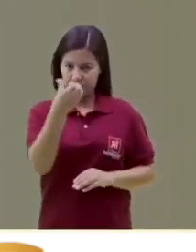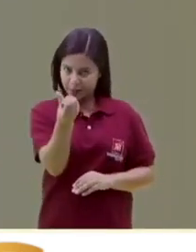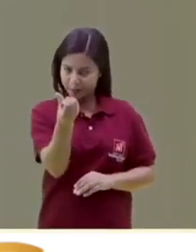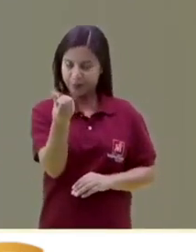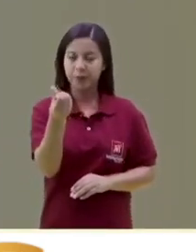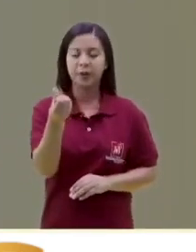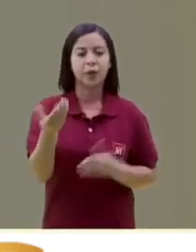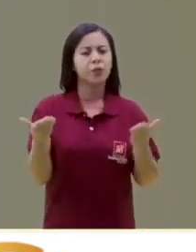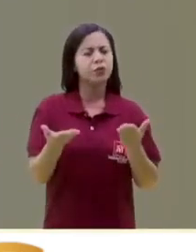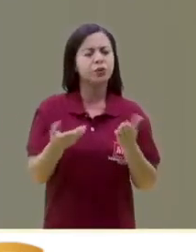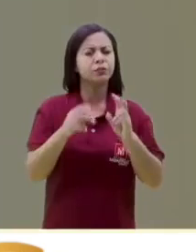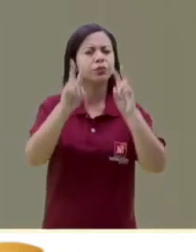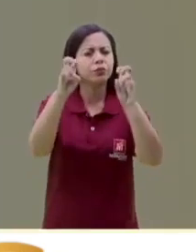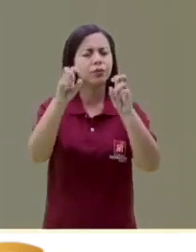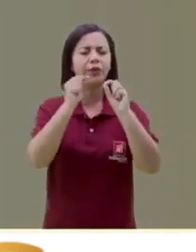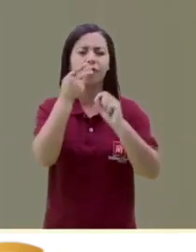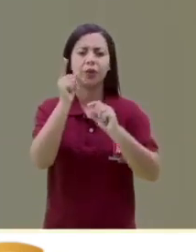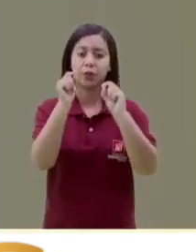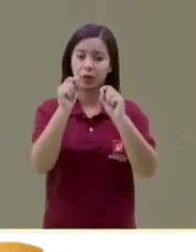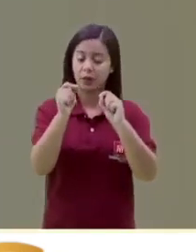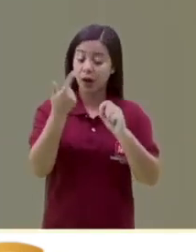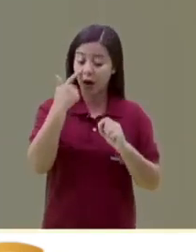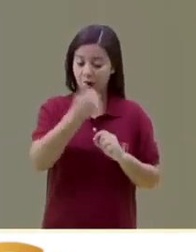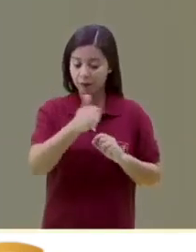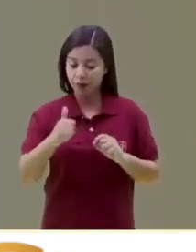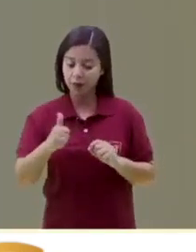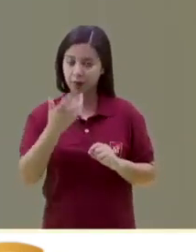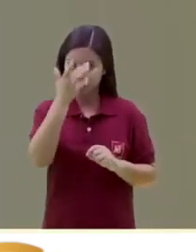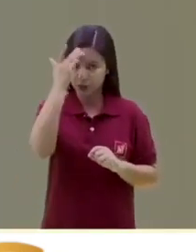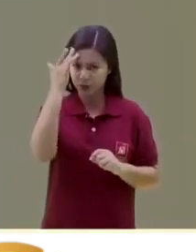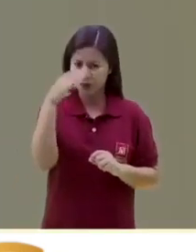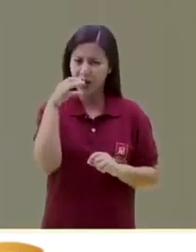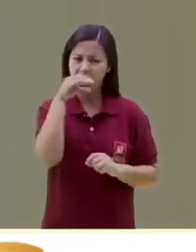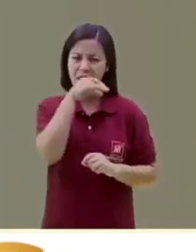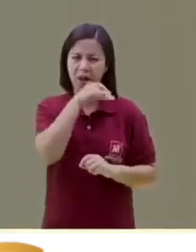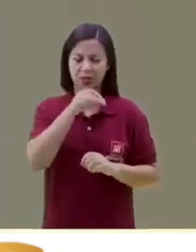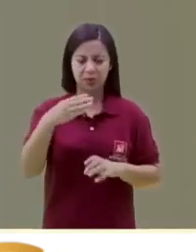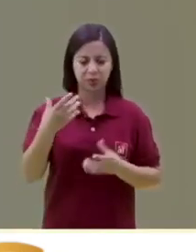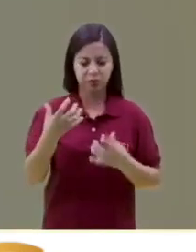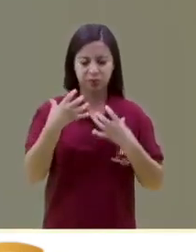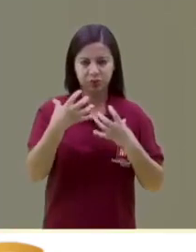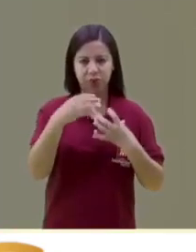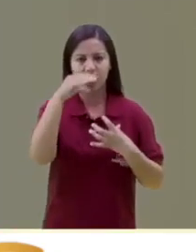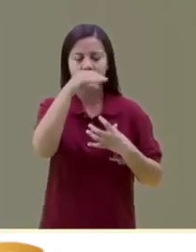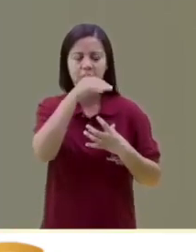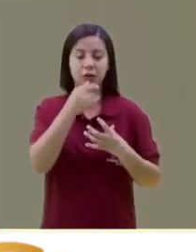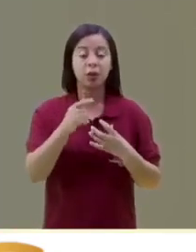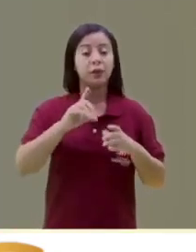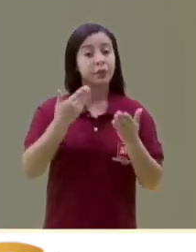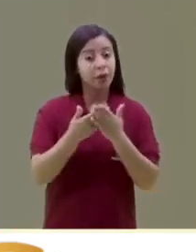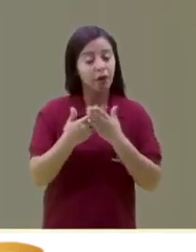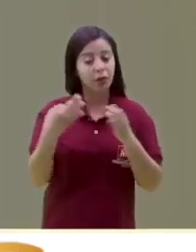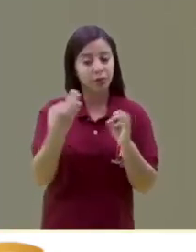que abordaremos nesta aula é avaliação da exposição ocupacional ao calor. E ao término desta aula, você